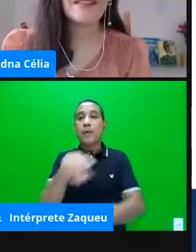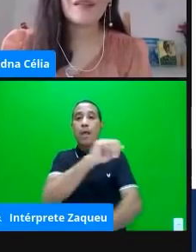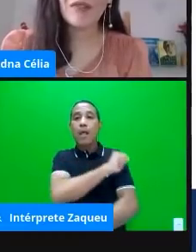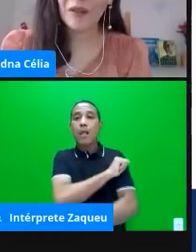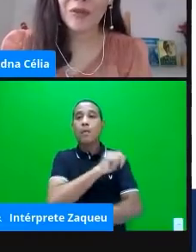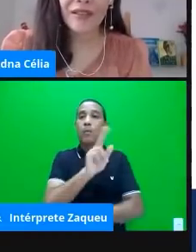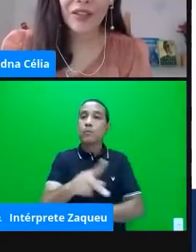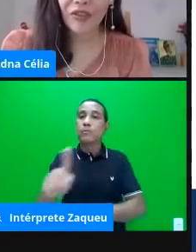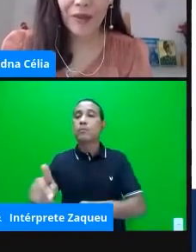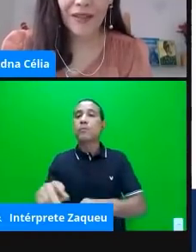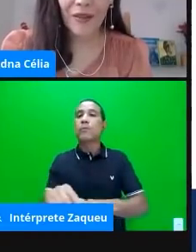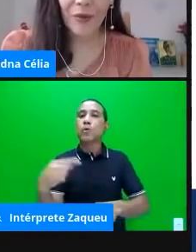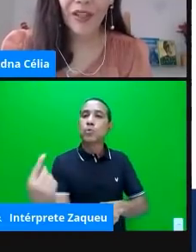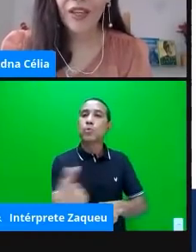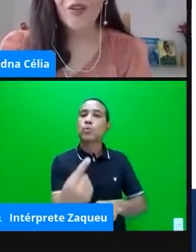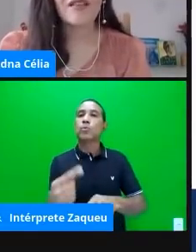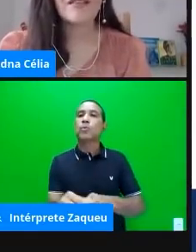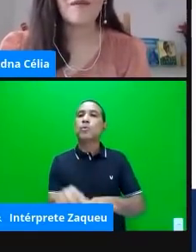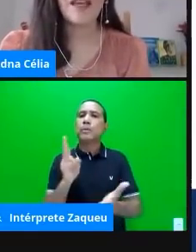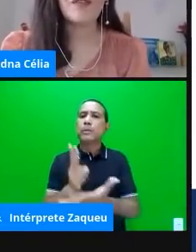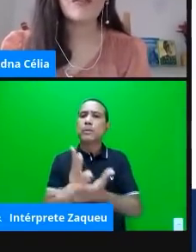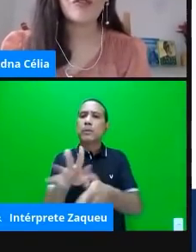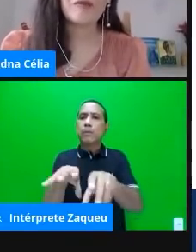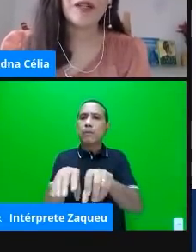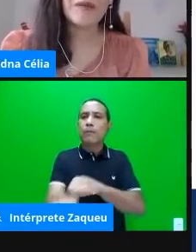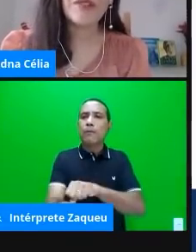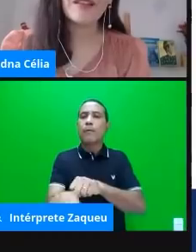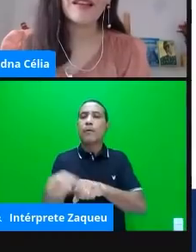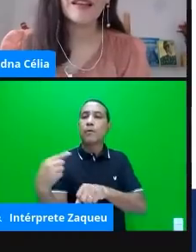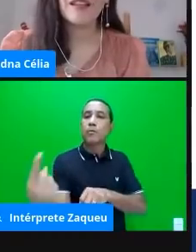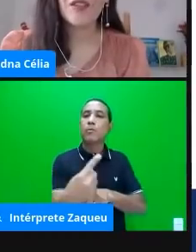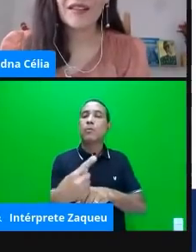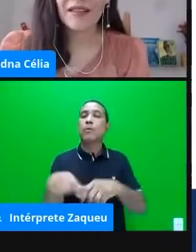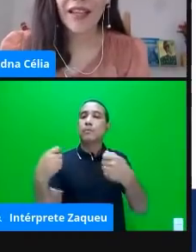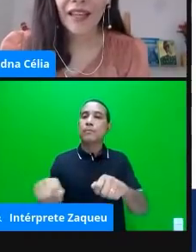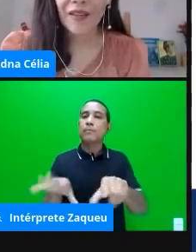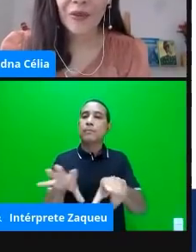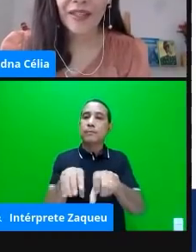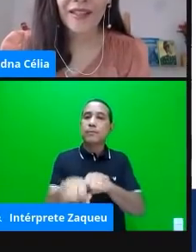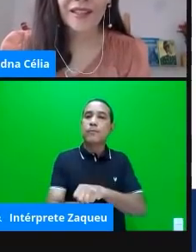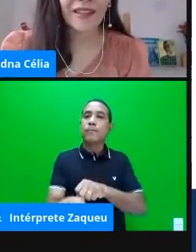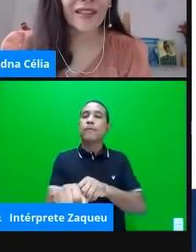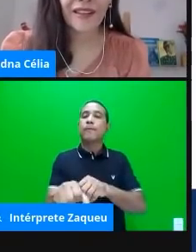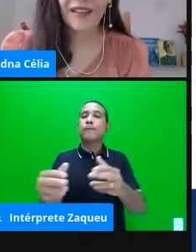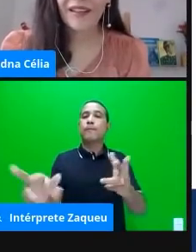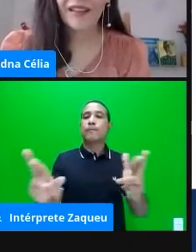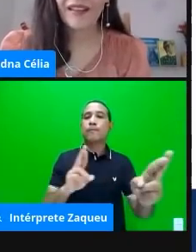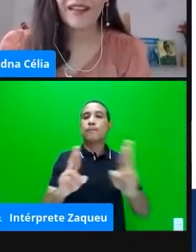também estamos em constante formação, e nós também nos formamos nas nossas relações.